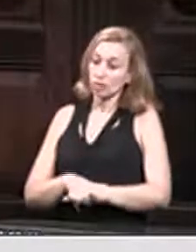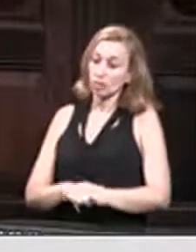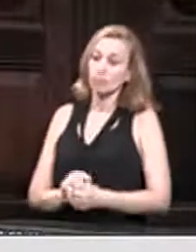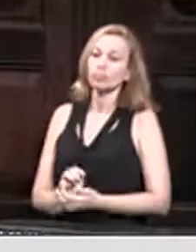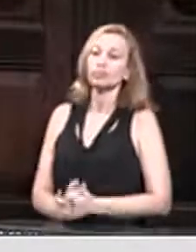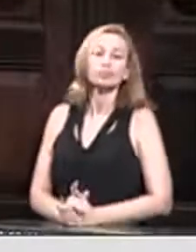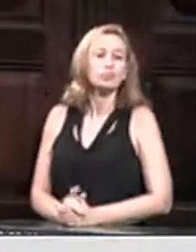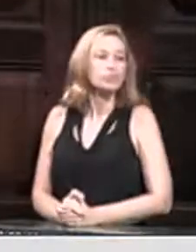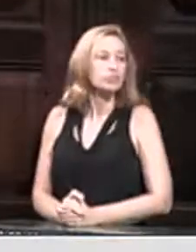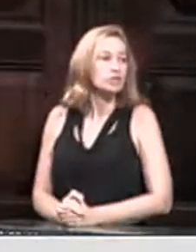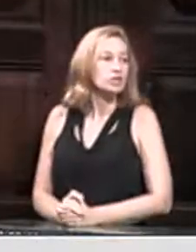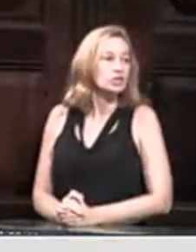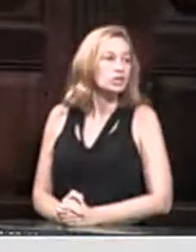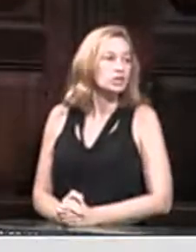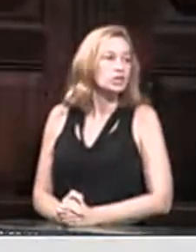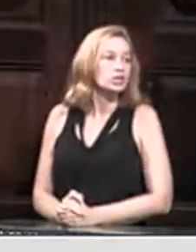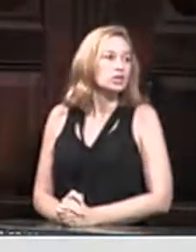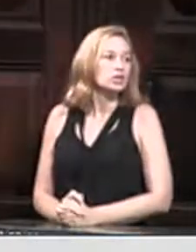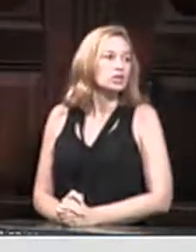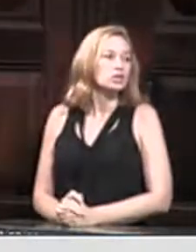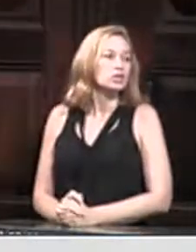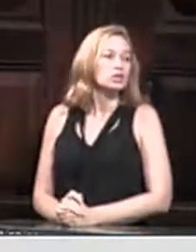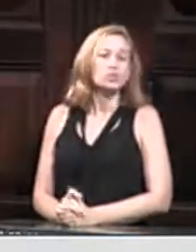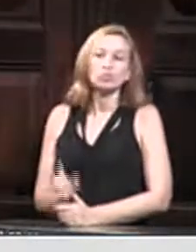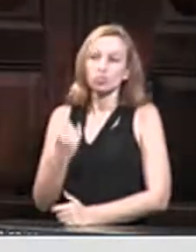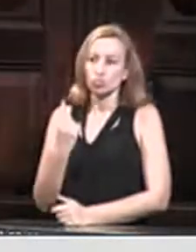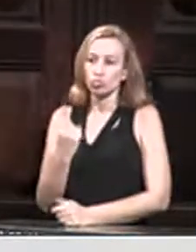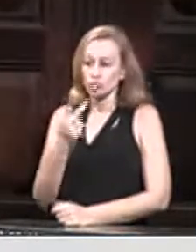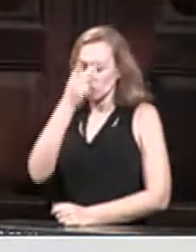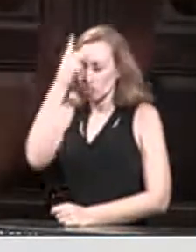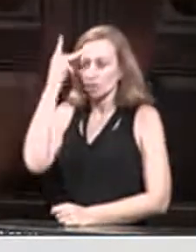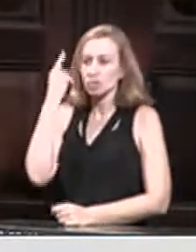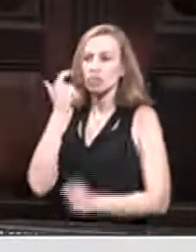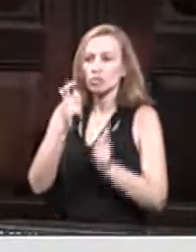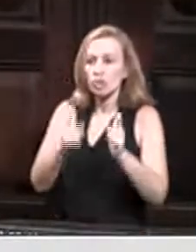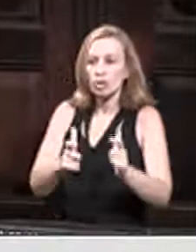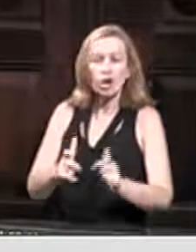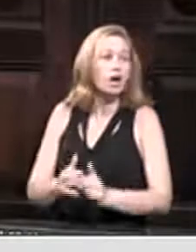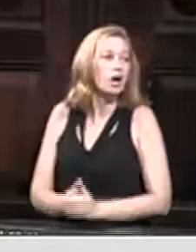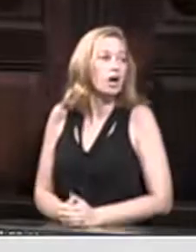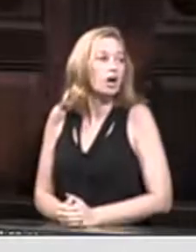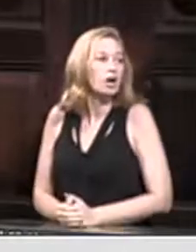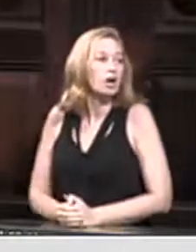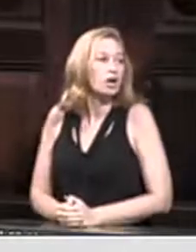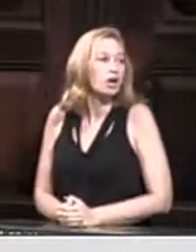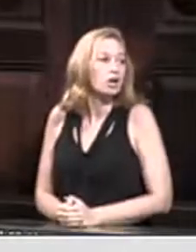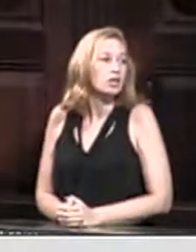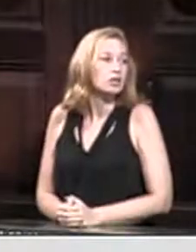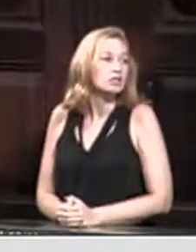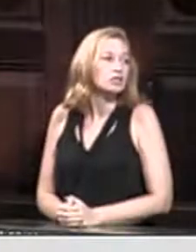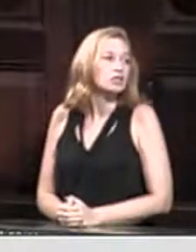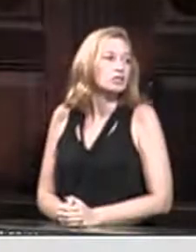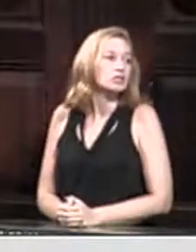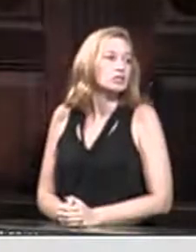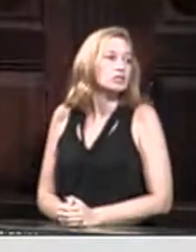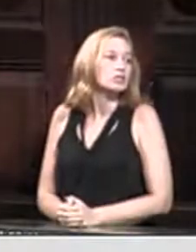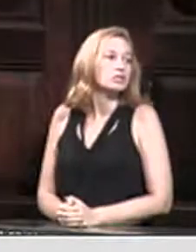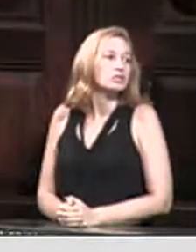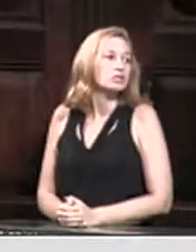acalorado, e um dos participantes, ao pegar a palavra, disse: a